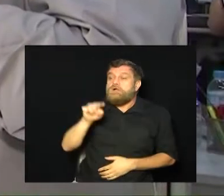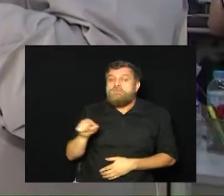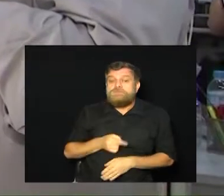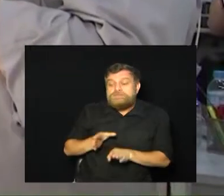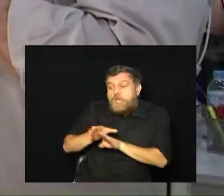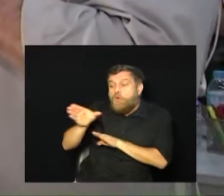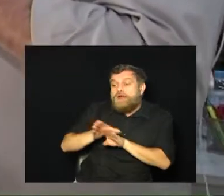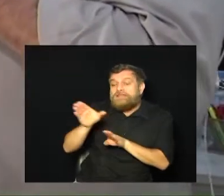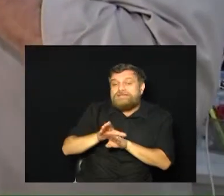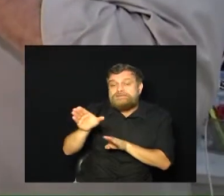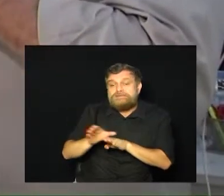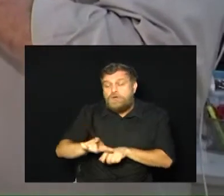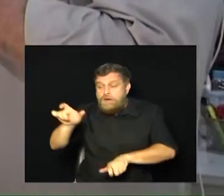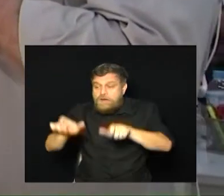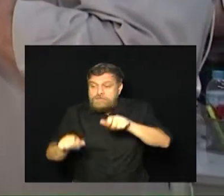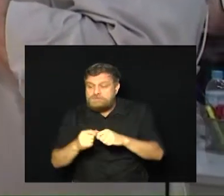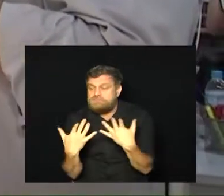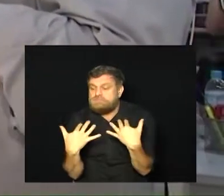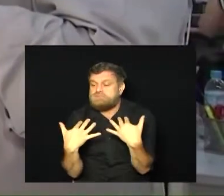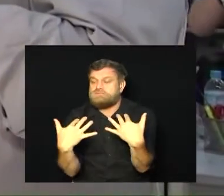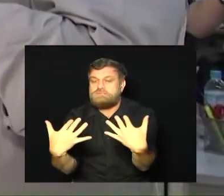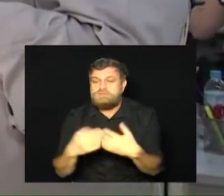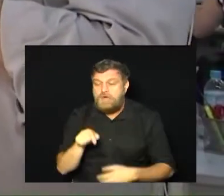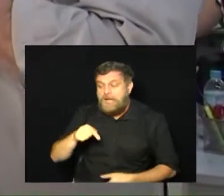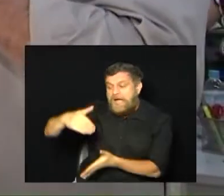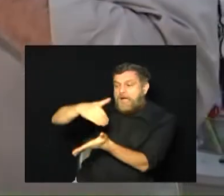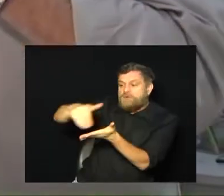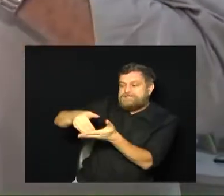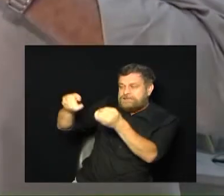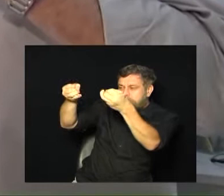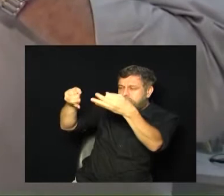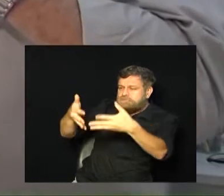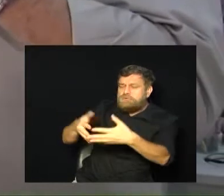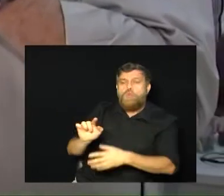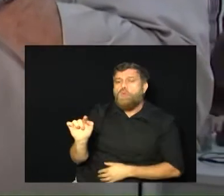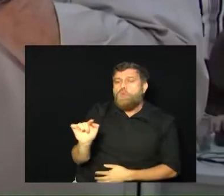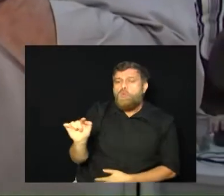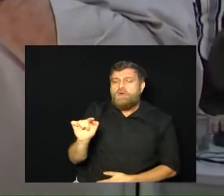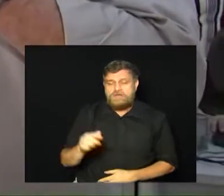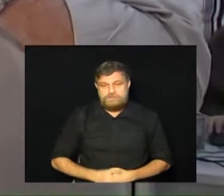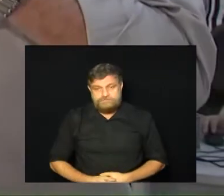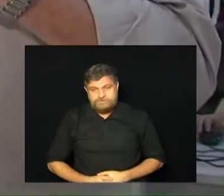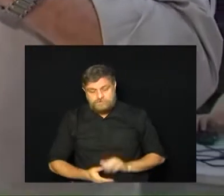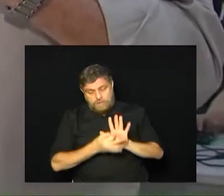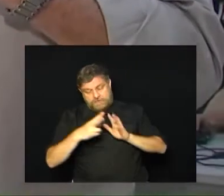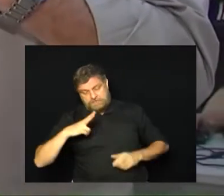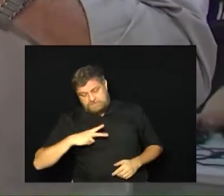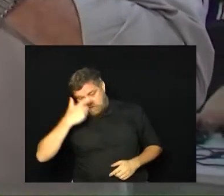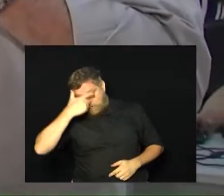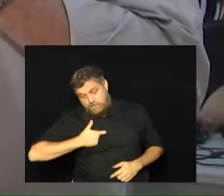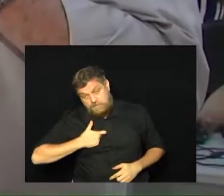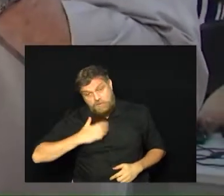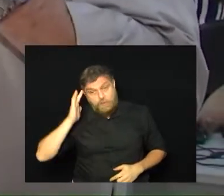de orientação para o pessoal que está em casa assistindo? Olha o secretário falando lá. Eu acho assim, primeiro, eu acho que